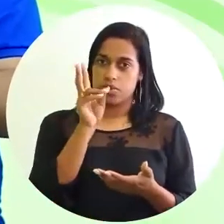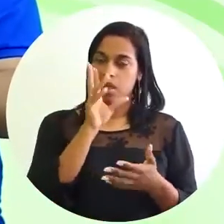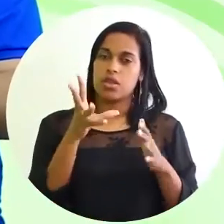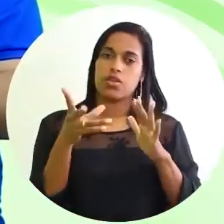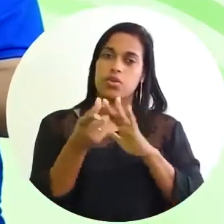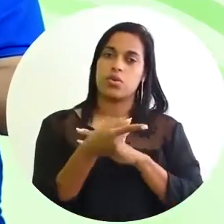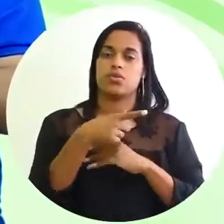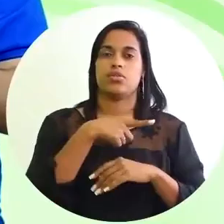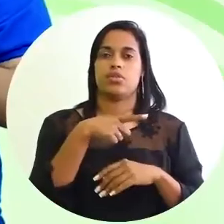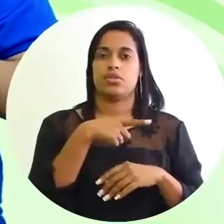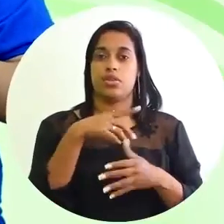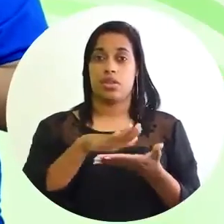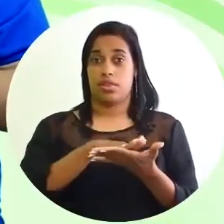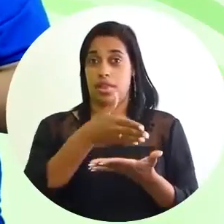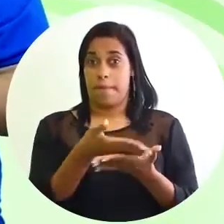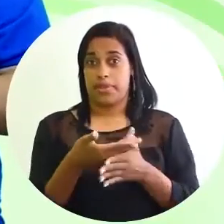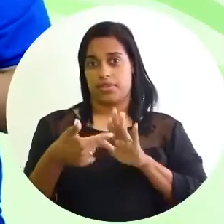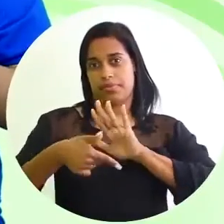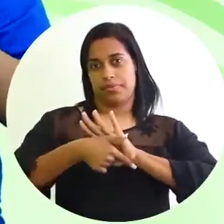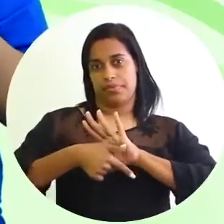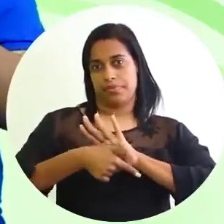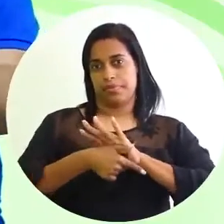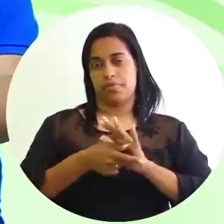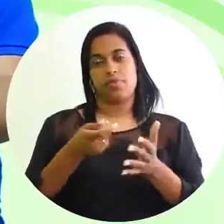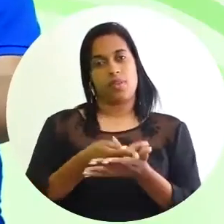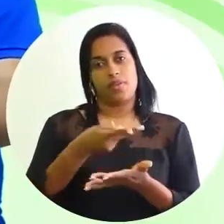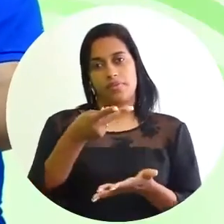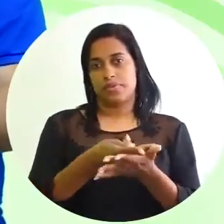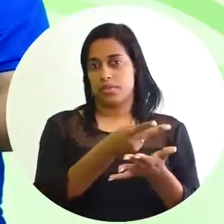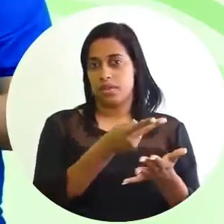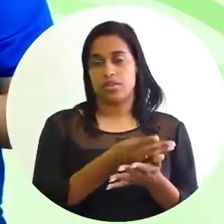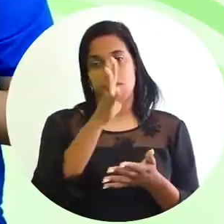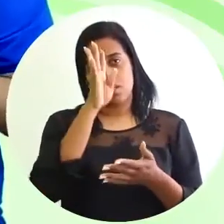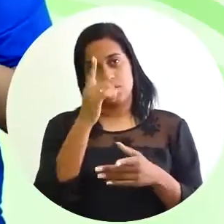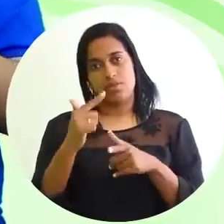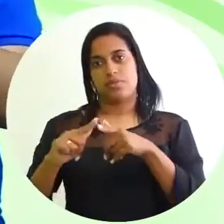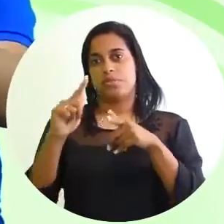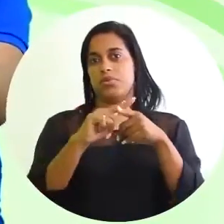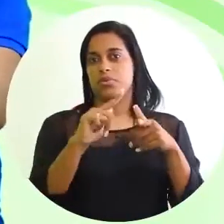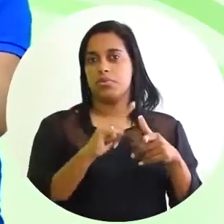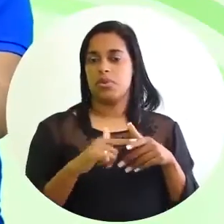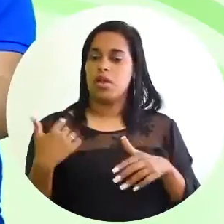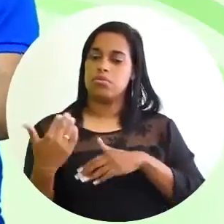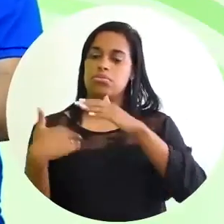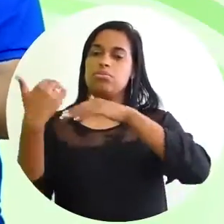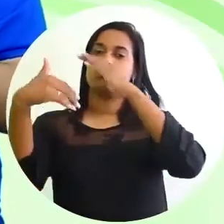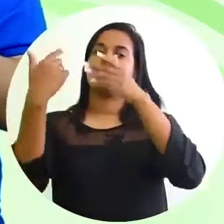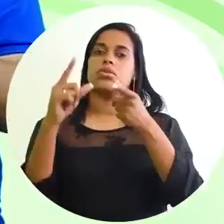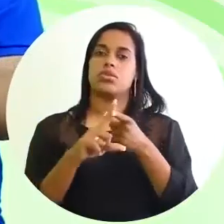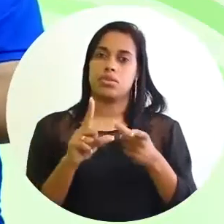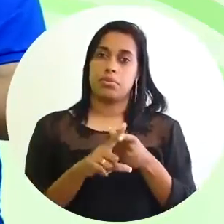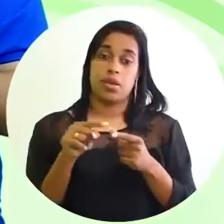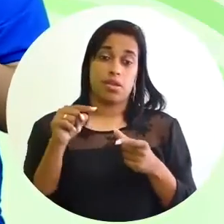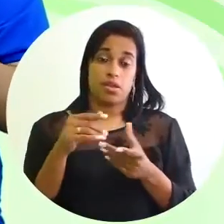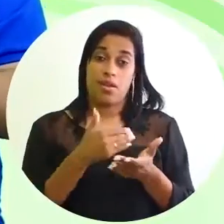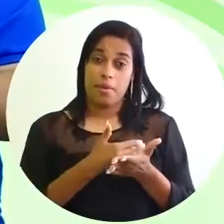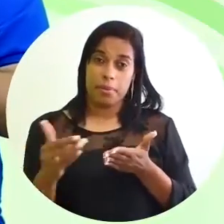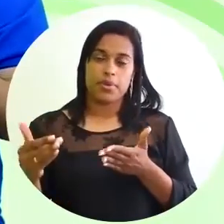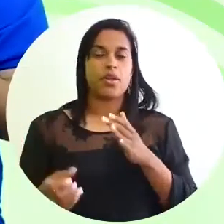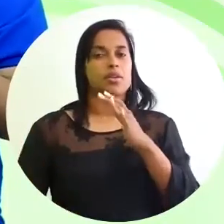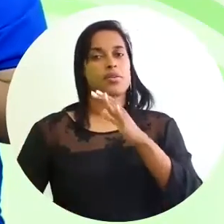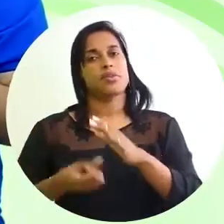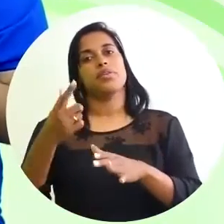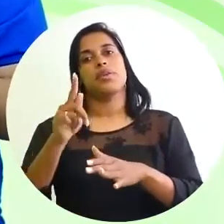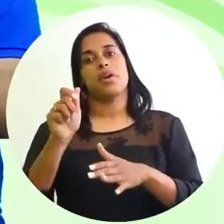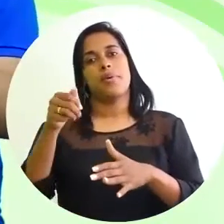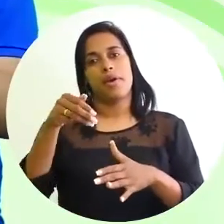toda aquela coisa do interpretar um papel, realizar atividades, resolver problemas, progredir, e a partir disso a gente criar